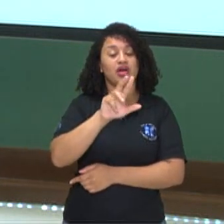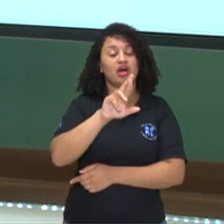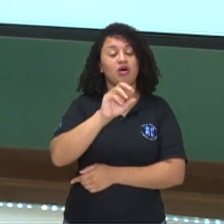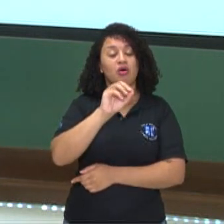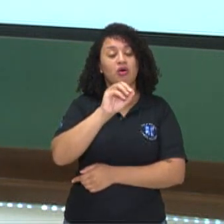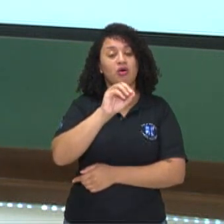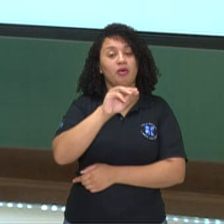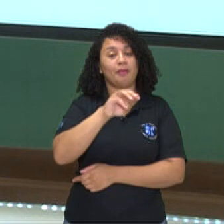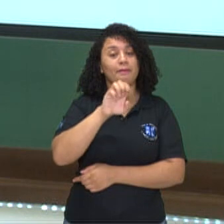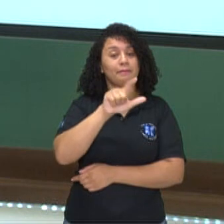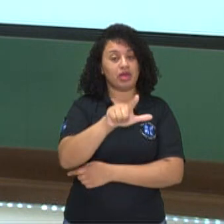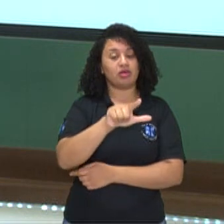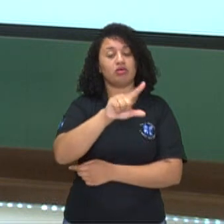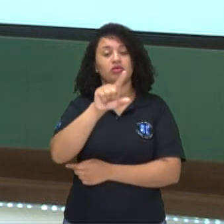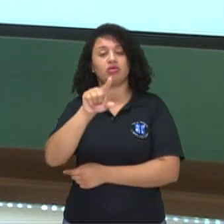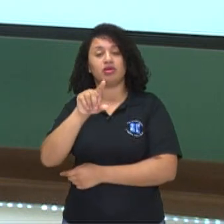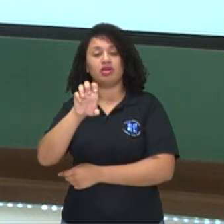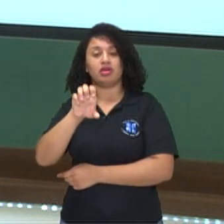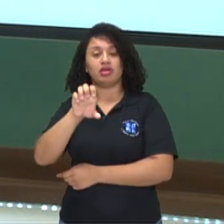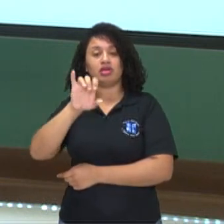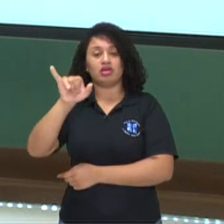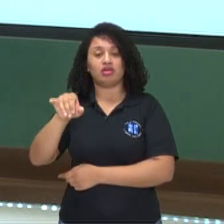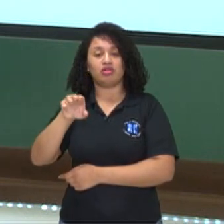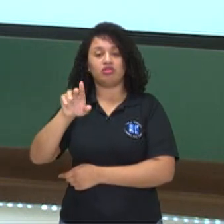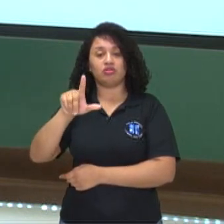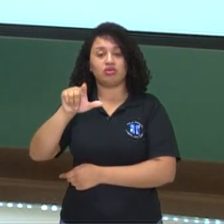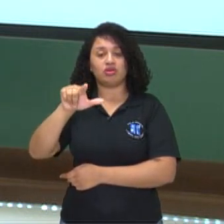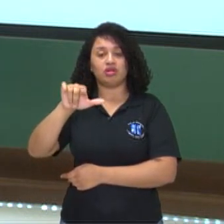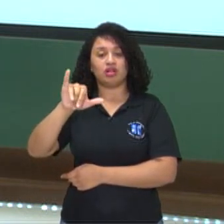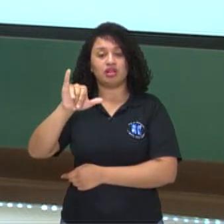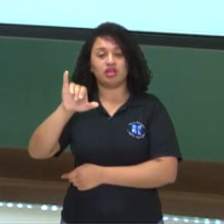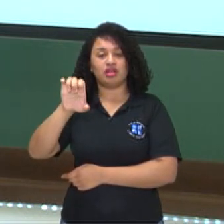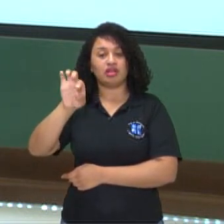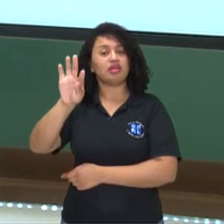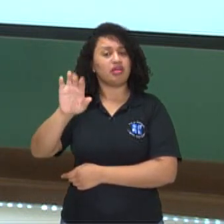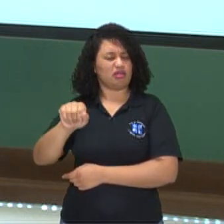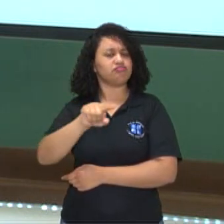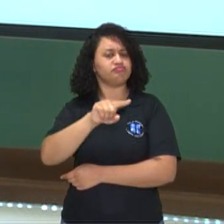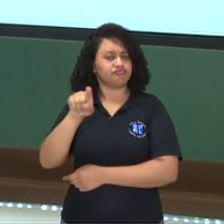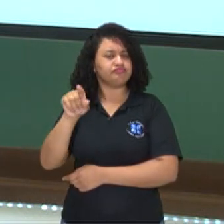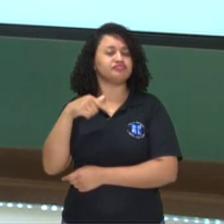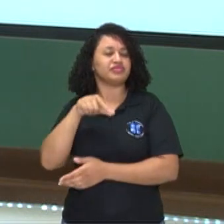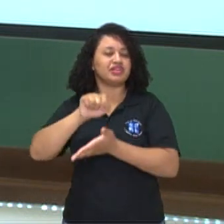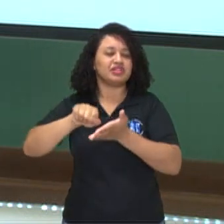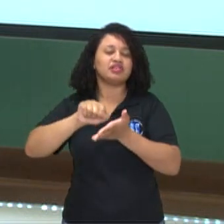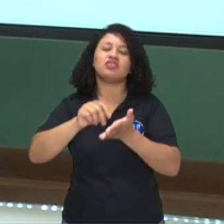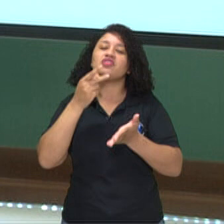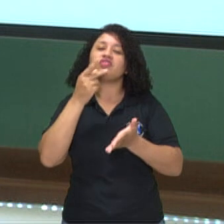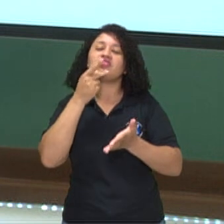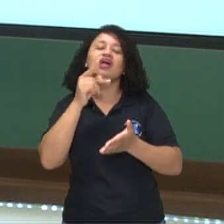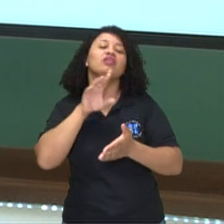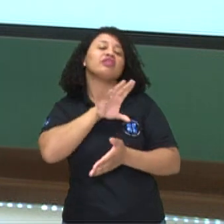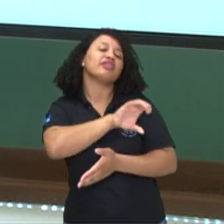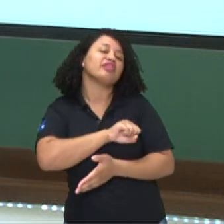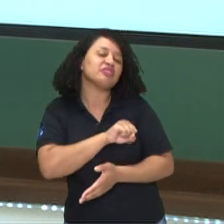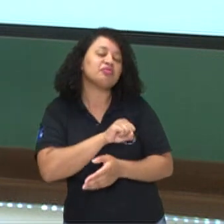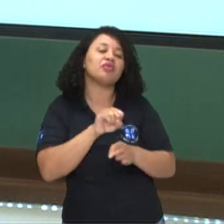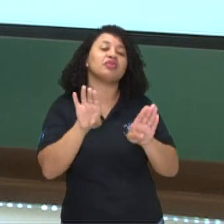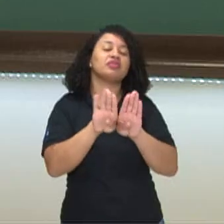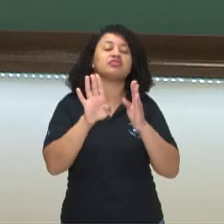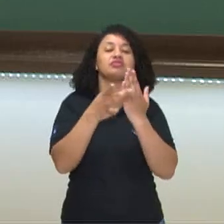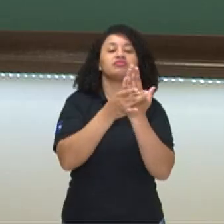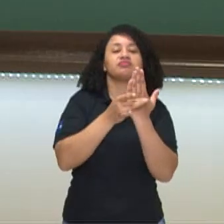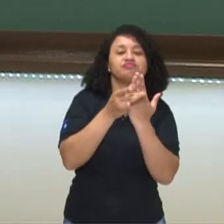das características do Renascimento, né? Traz o individualismo, traz o amor, traz o realismo,